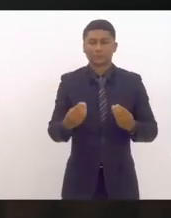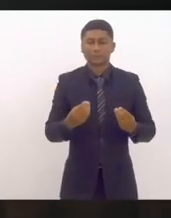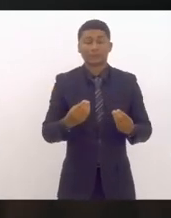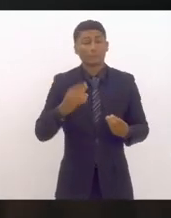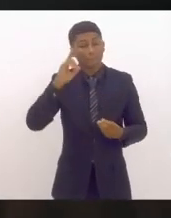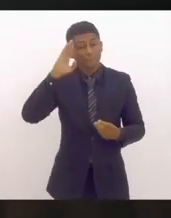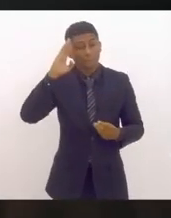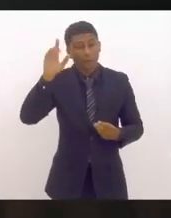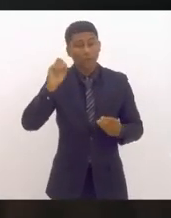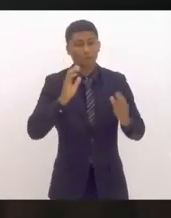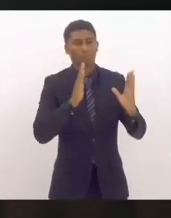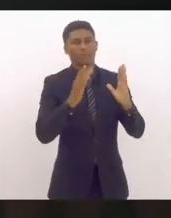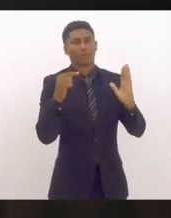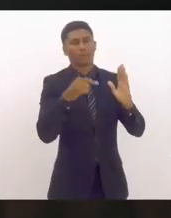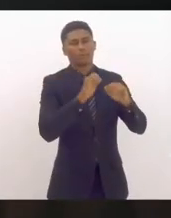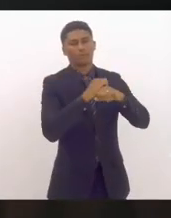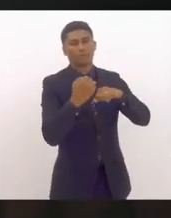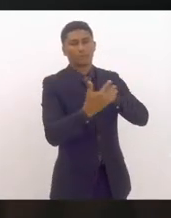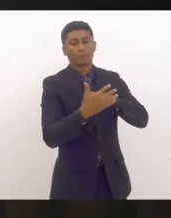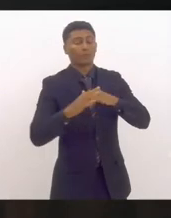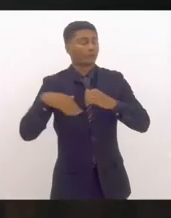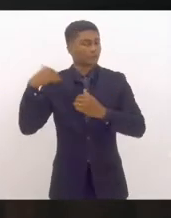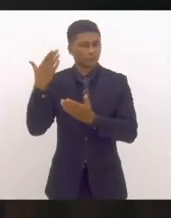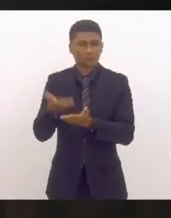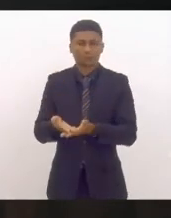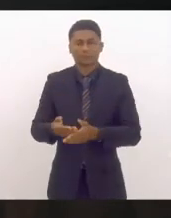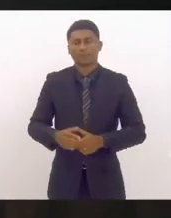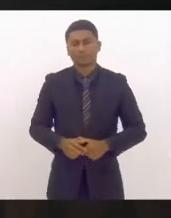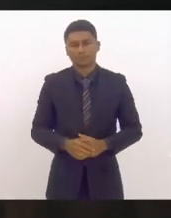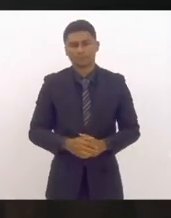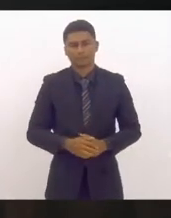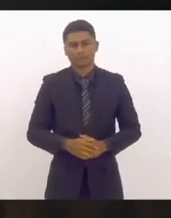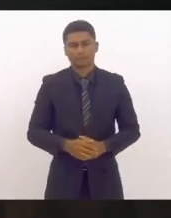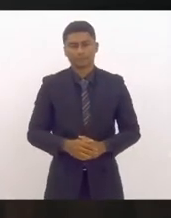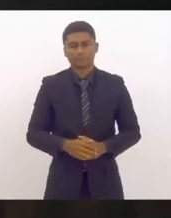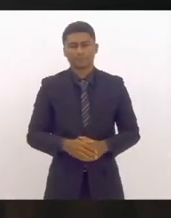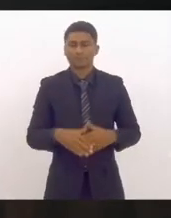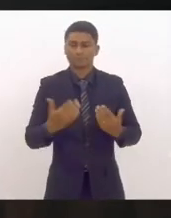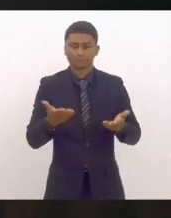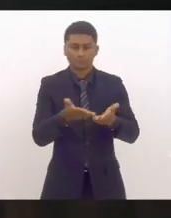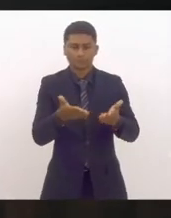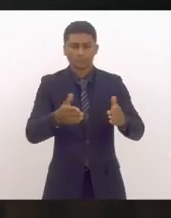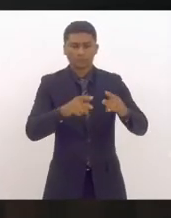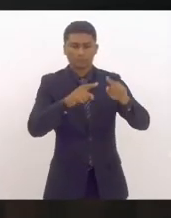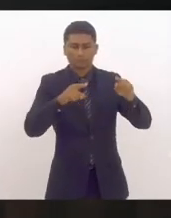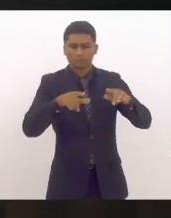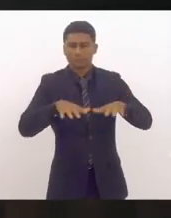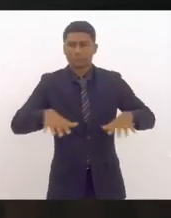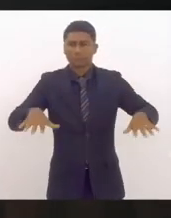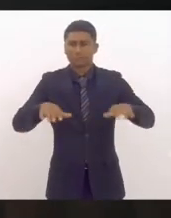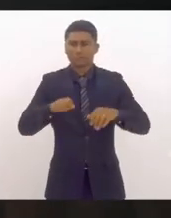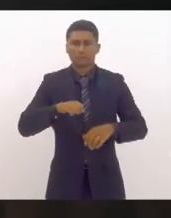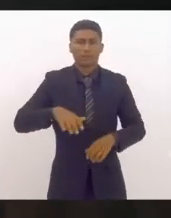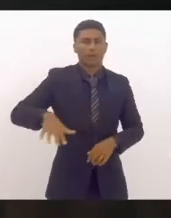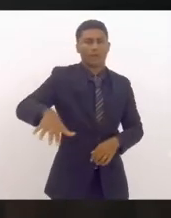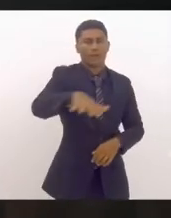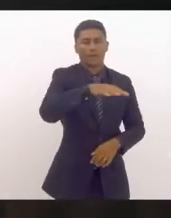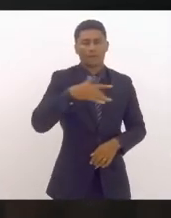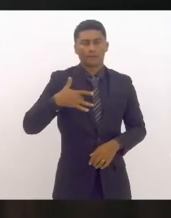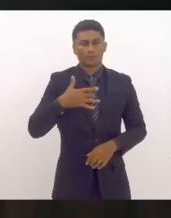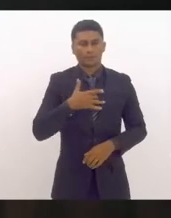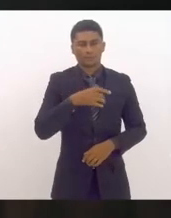a pandemia, que se estende até os dias de hoje. Então, esses trabalhadores e trabalhadoras da área de saúde têm